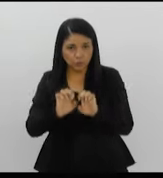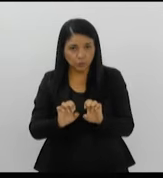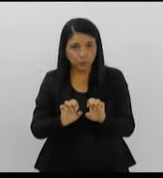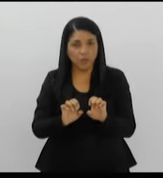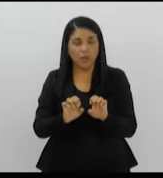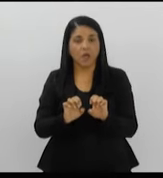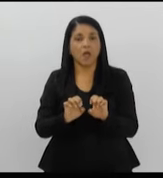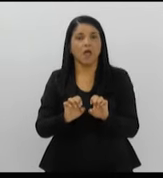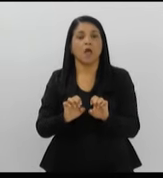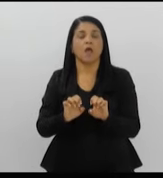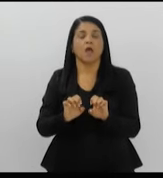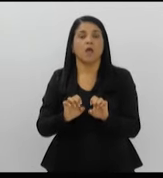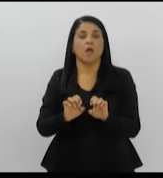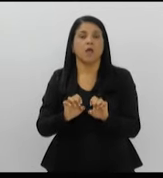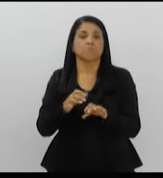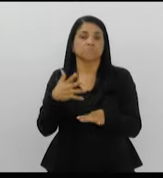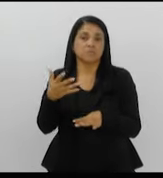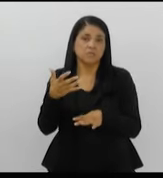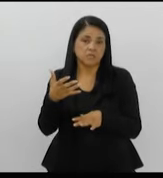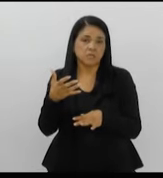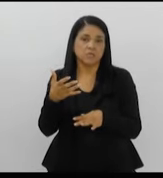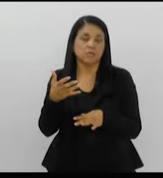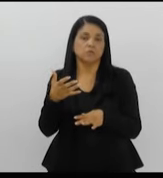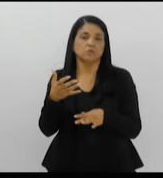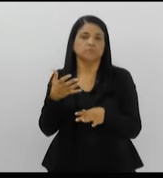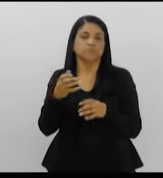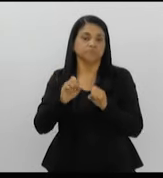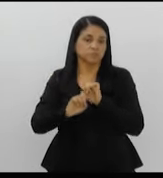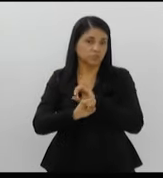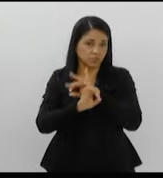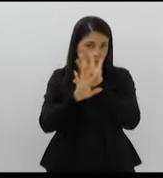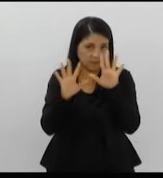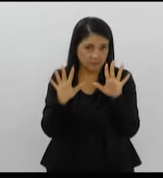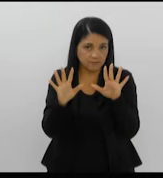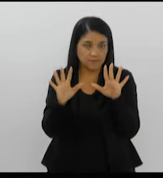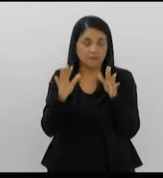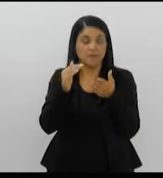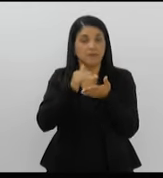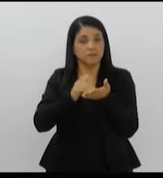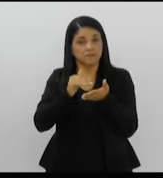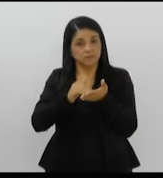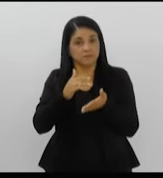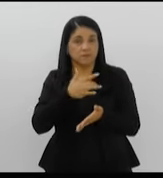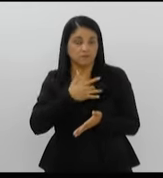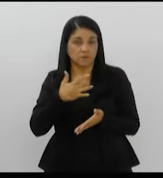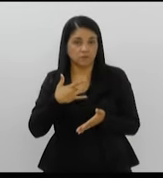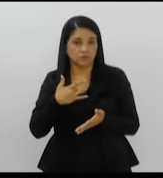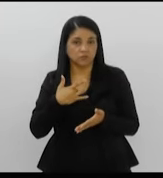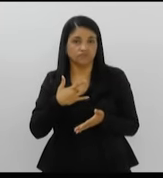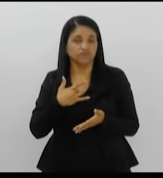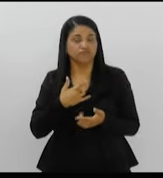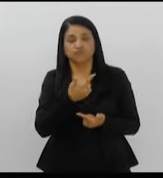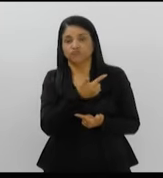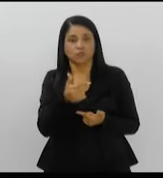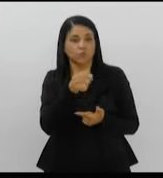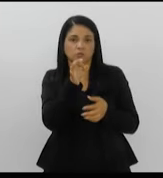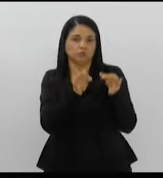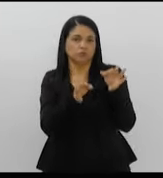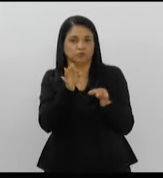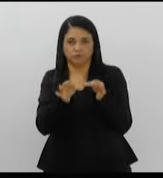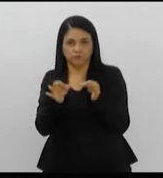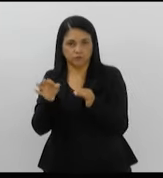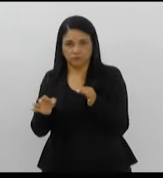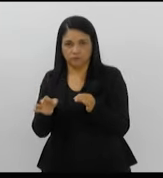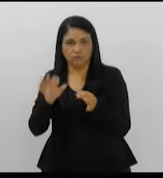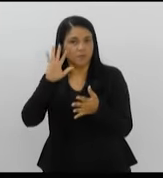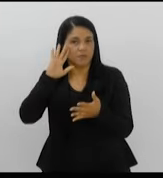estruturar, como eles mesmos quiseram dizer nos seus esclarecimentos, a Secretaria de Saúde, não há justificativa para que